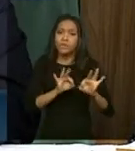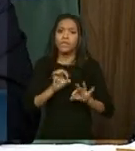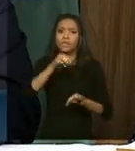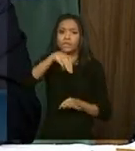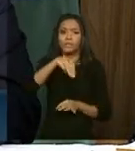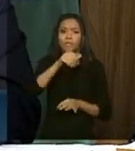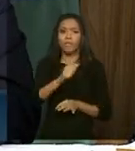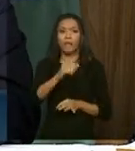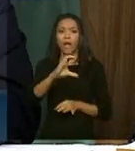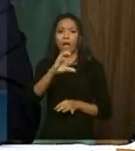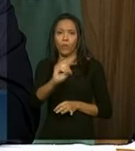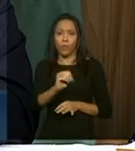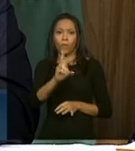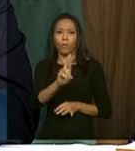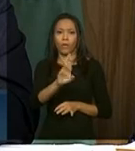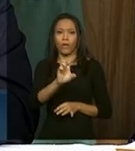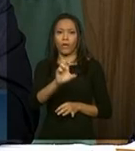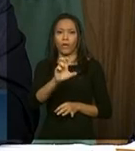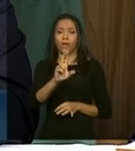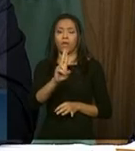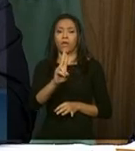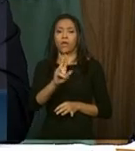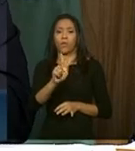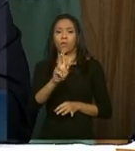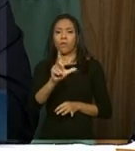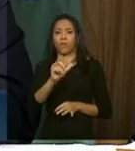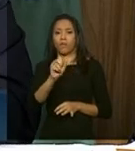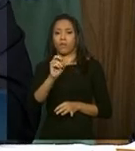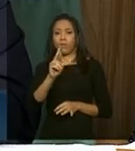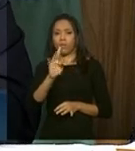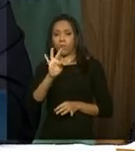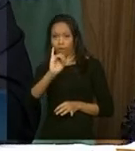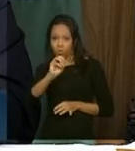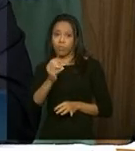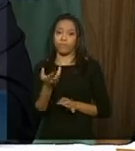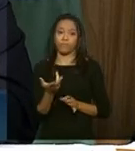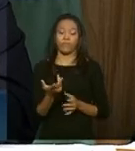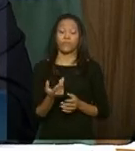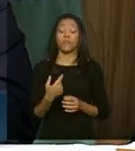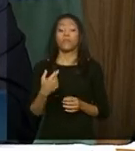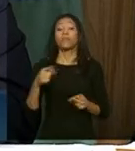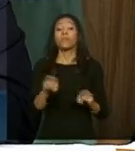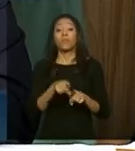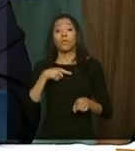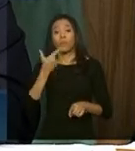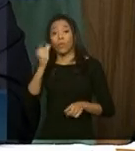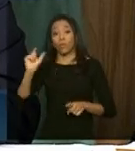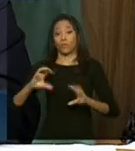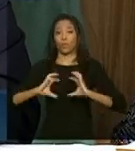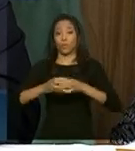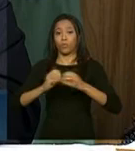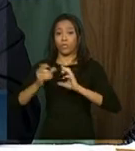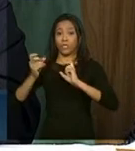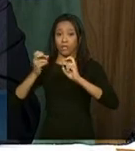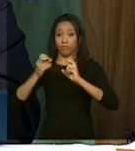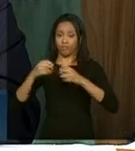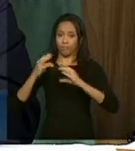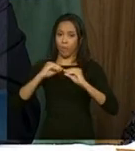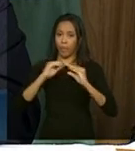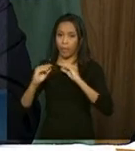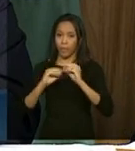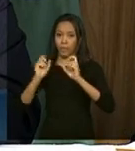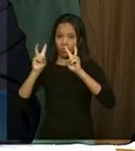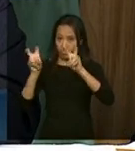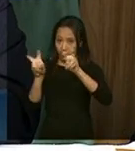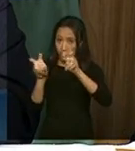foi definida nessa direção. Nós temos na energia um outro grupo de trabalho, acelerar as obras de energia elétrica,